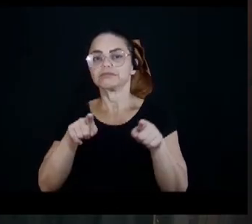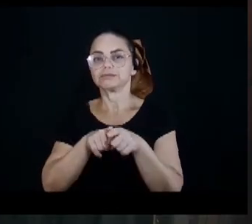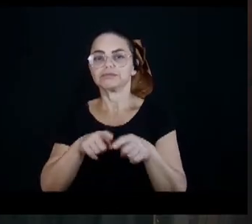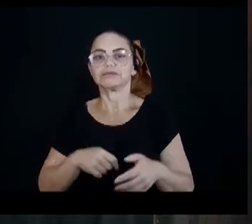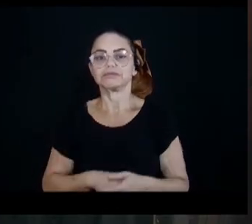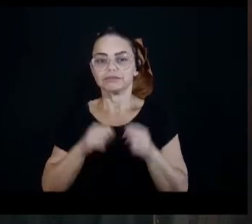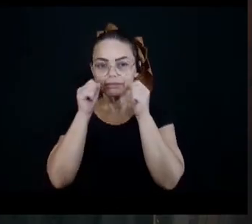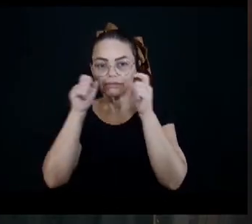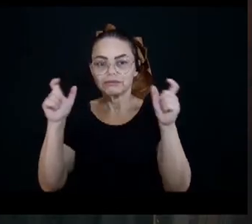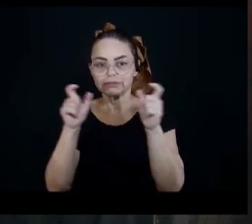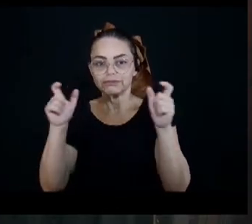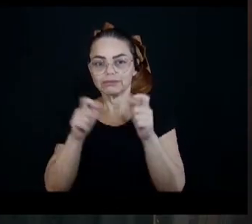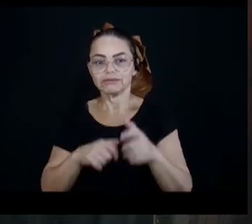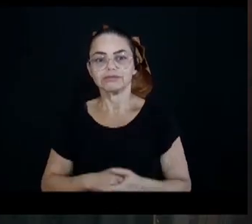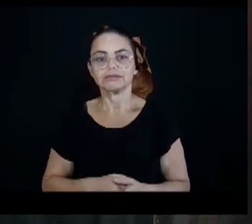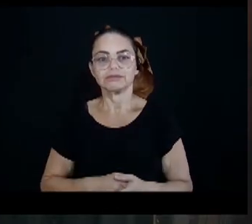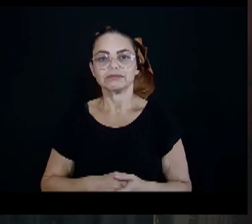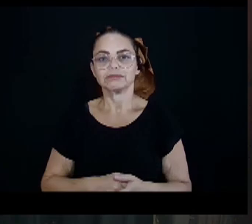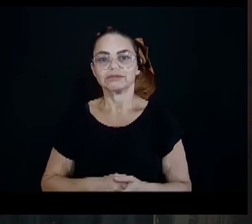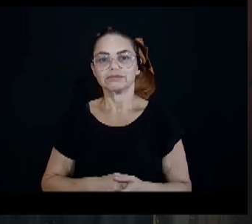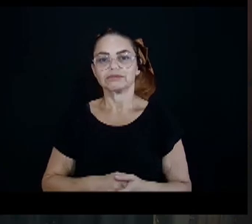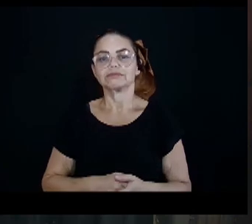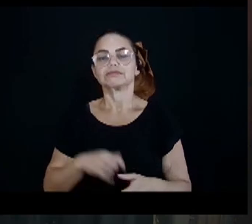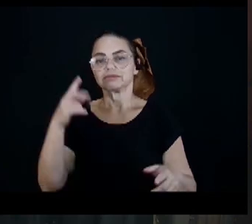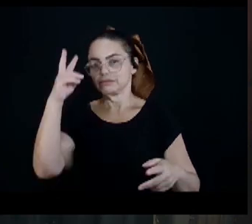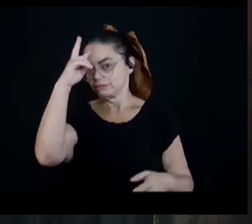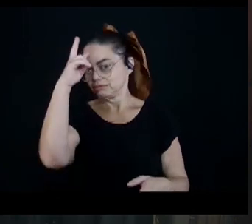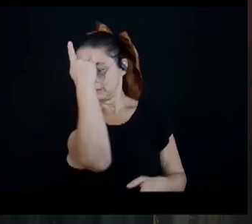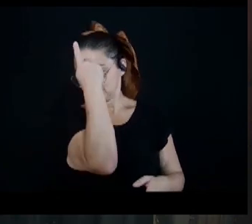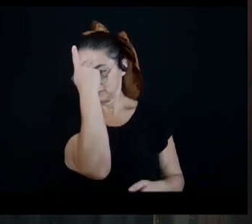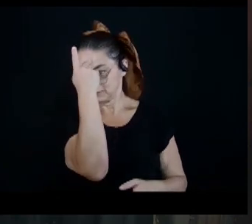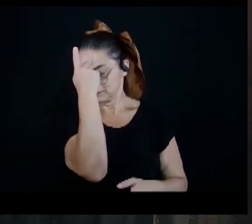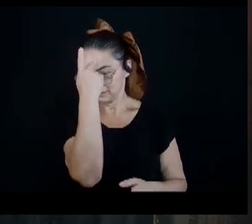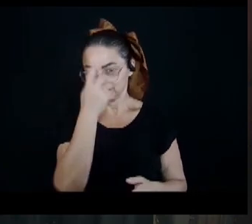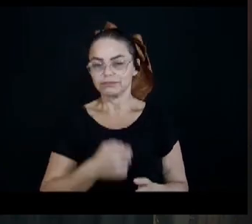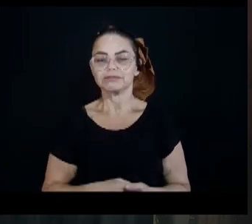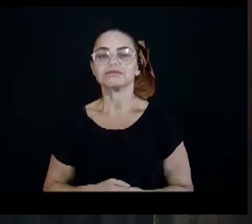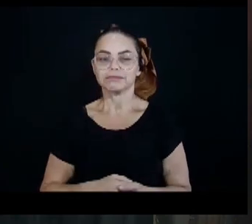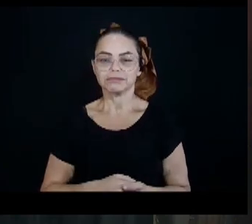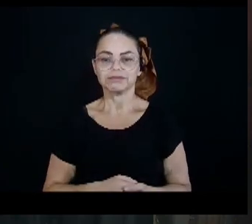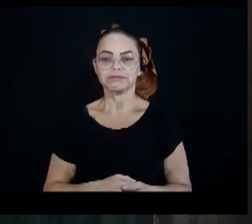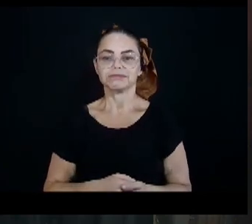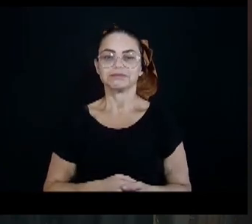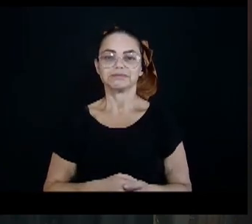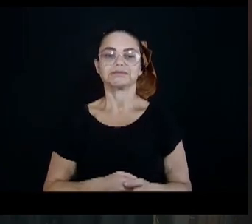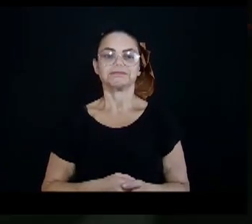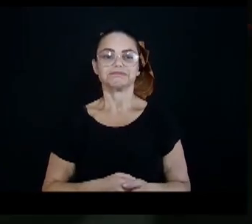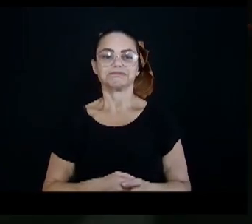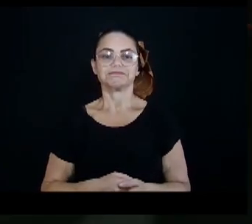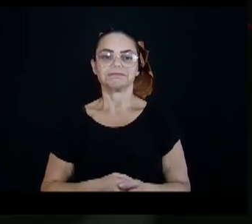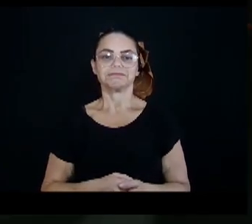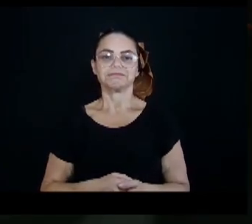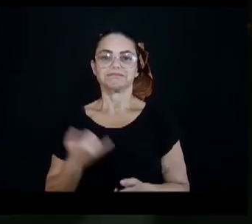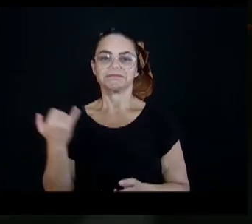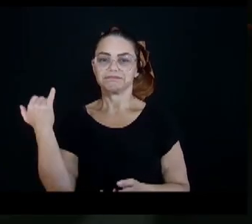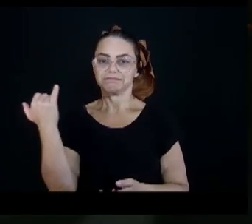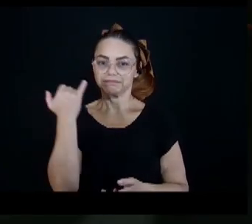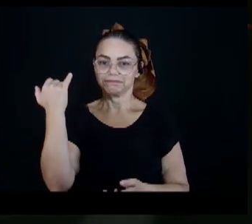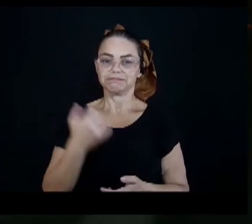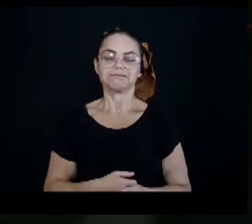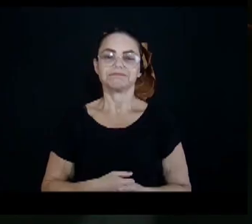e ela requer essa mudança. A virada, né? Essa viradinha de chave importante. Temos que cuidar com a zona